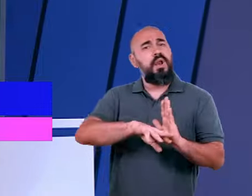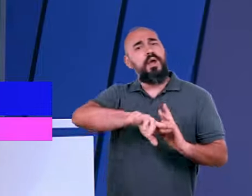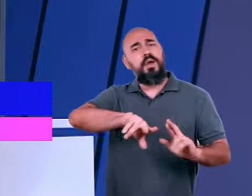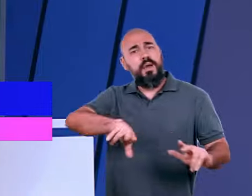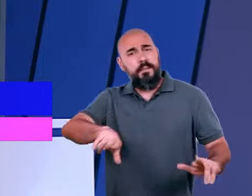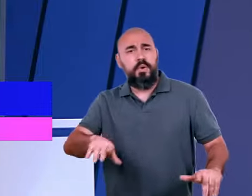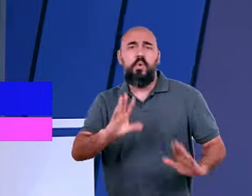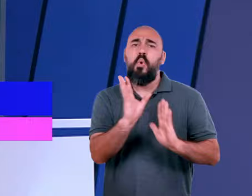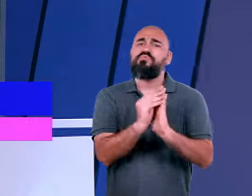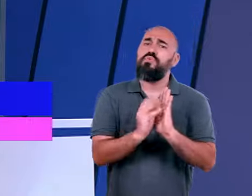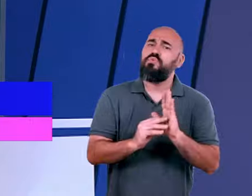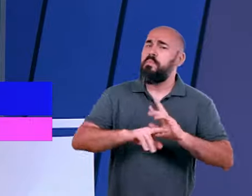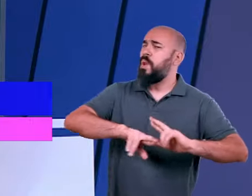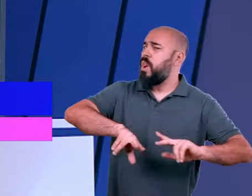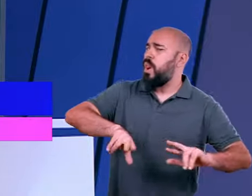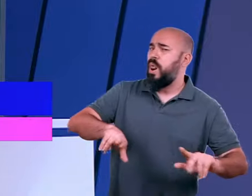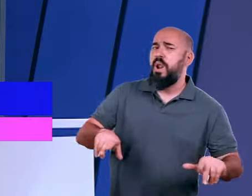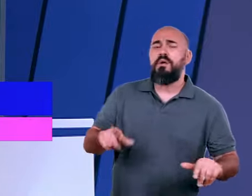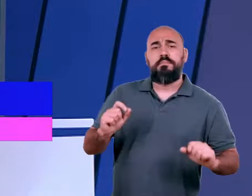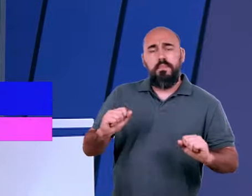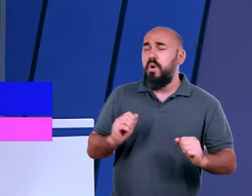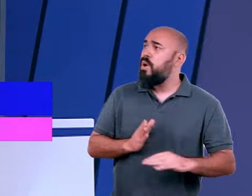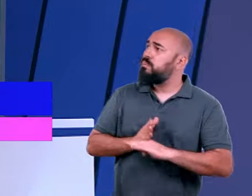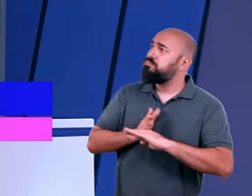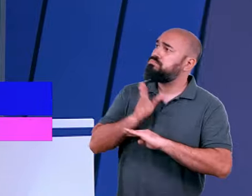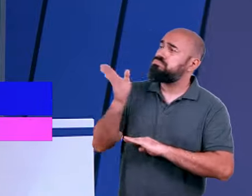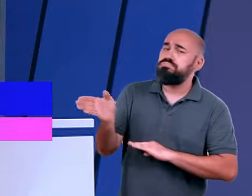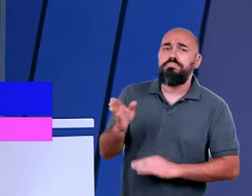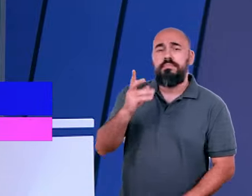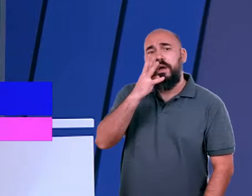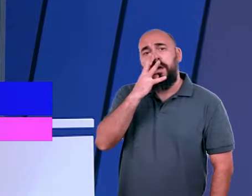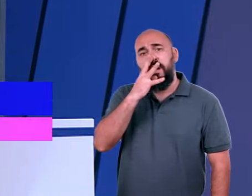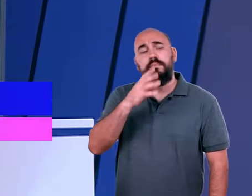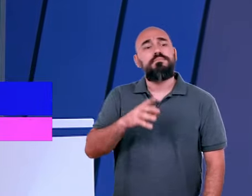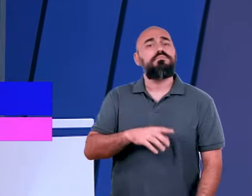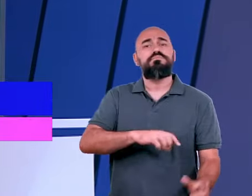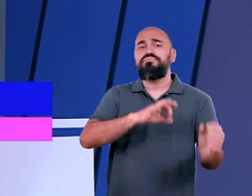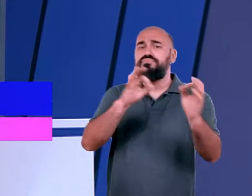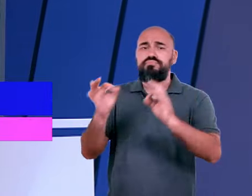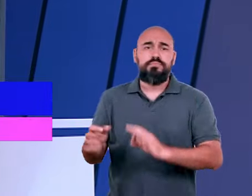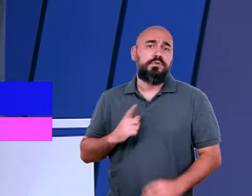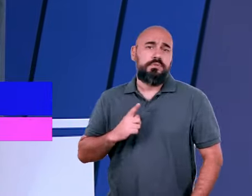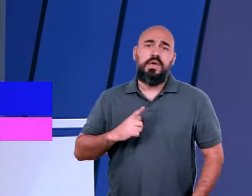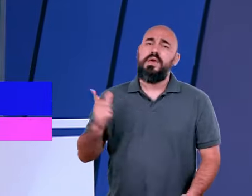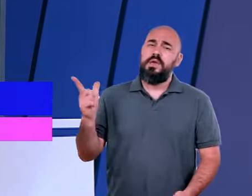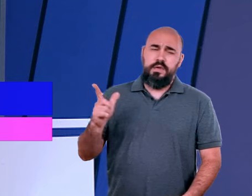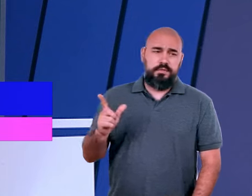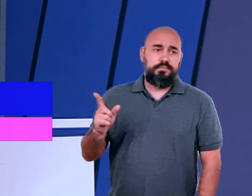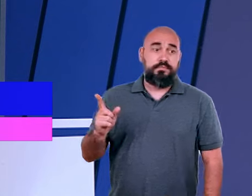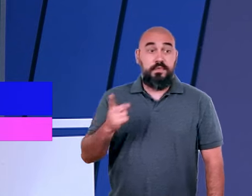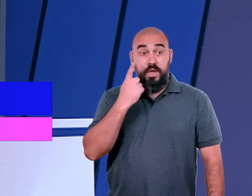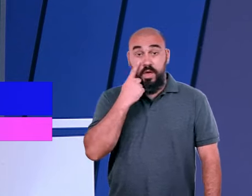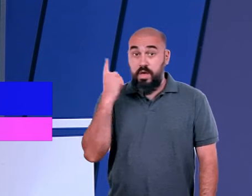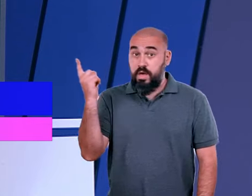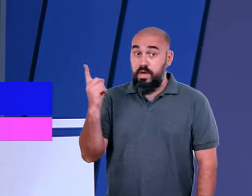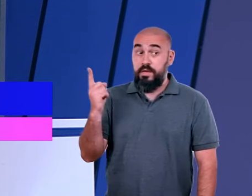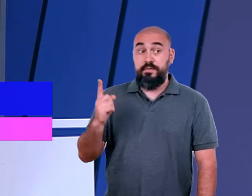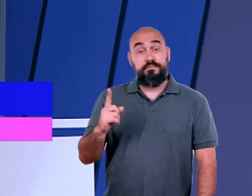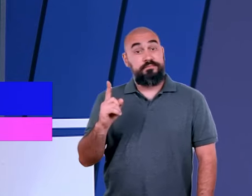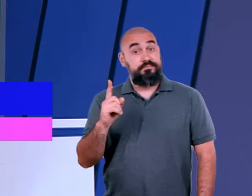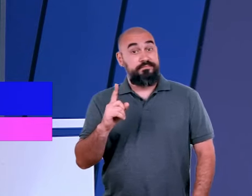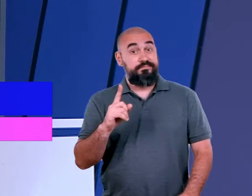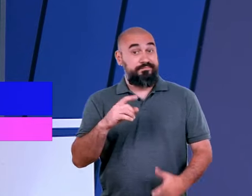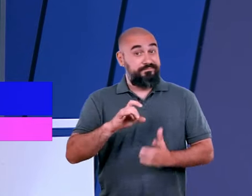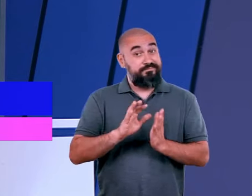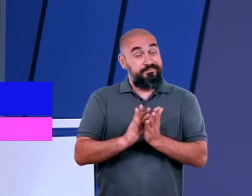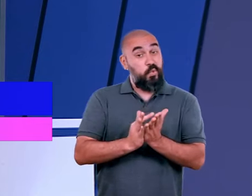materiais, conteúdos à sua disposição. Então você vai aqui descendo, ó, você vai achar aqui, ó, mensagens de esperança, e você vai encontrar aqui, por exemplo, o